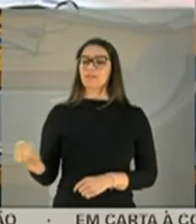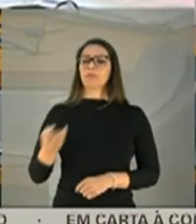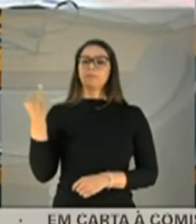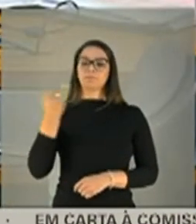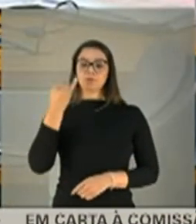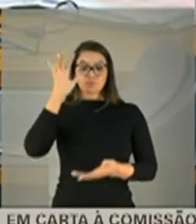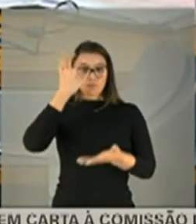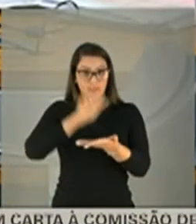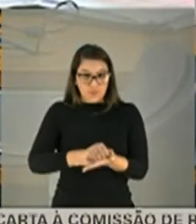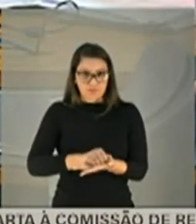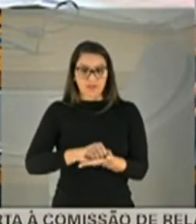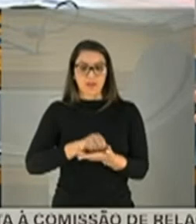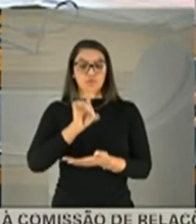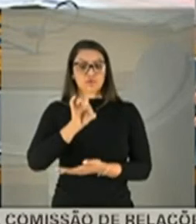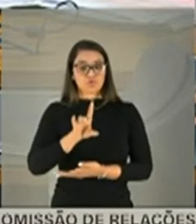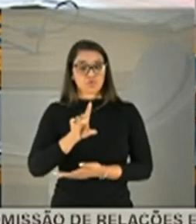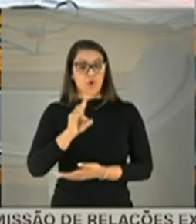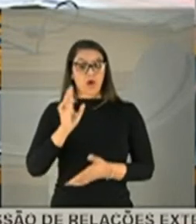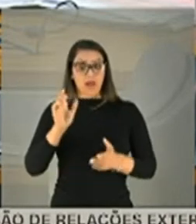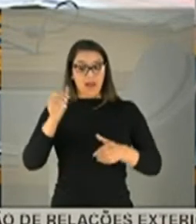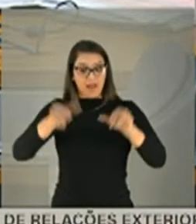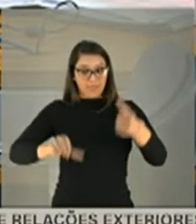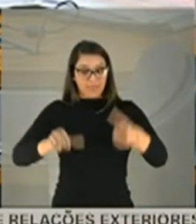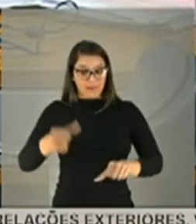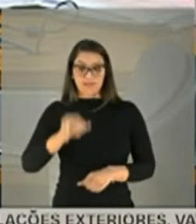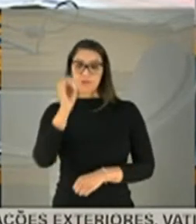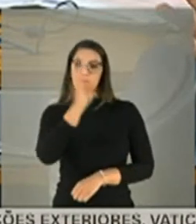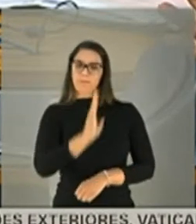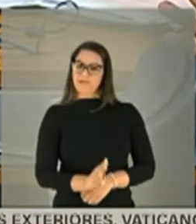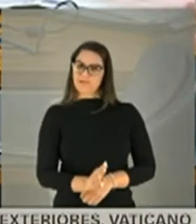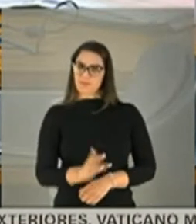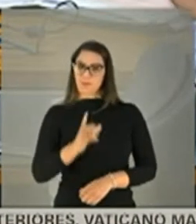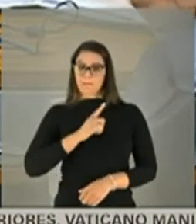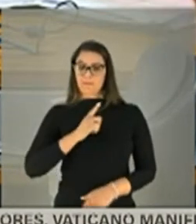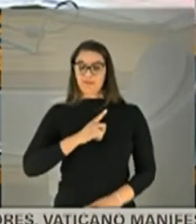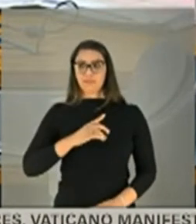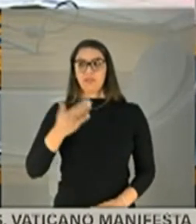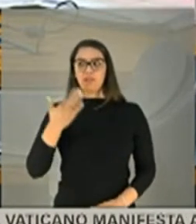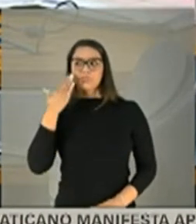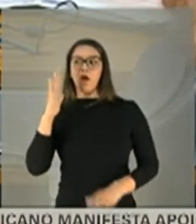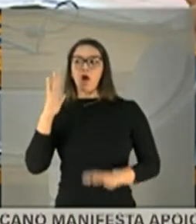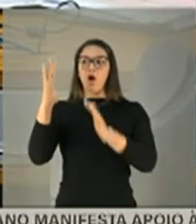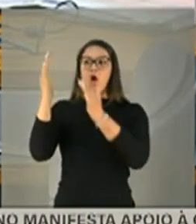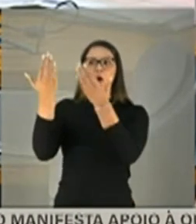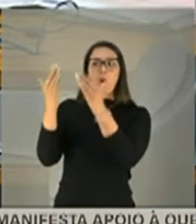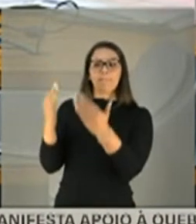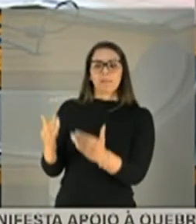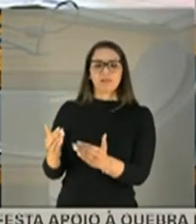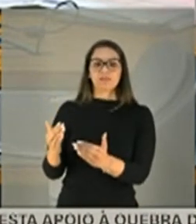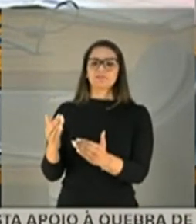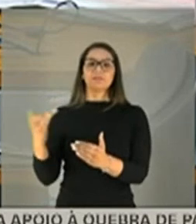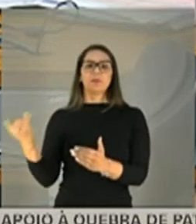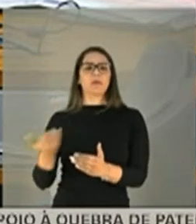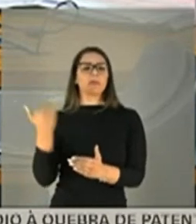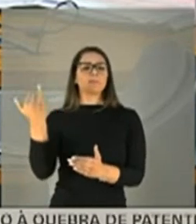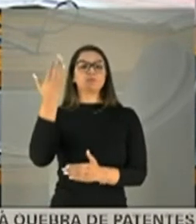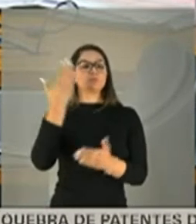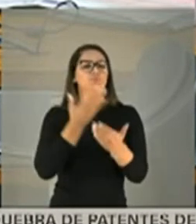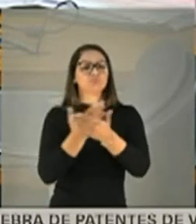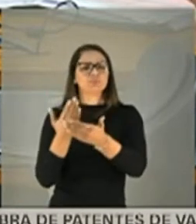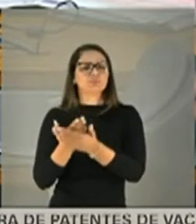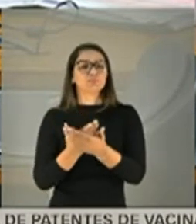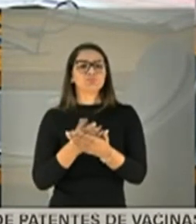fique registrado que só foi visto o Brasil. Para a gente ter uma noção, fazer comparações, era importante o estudo